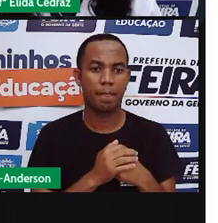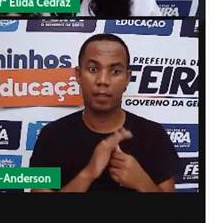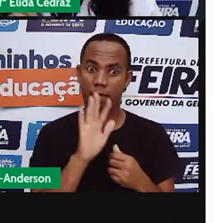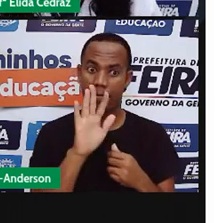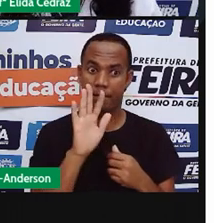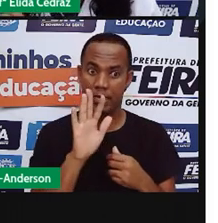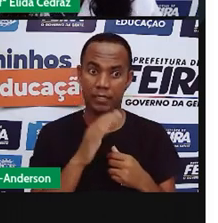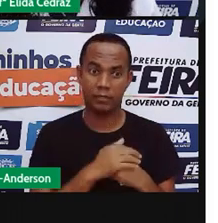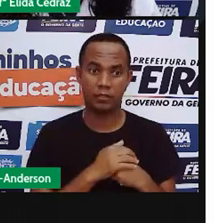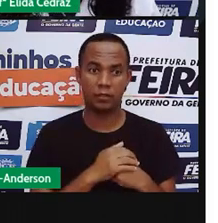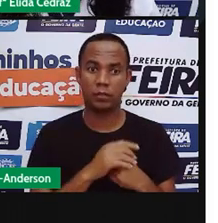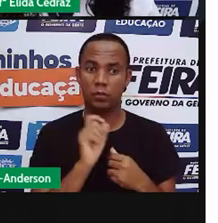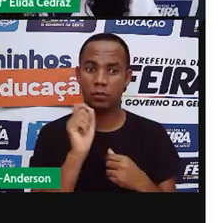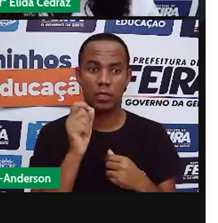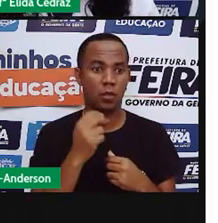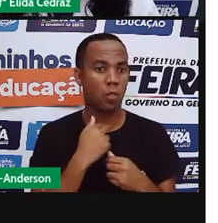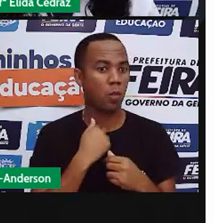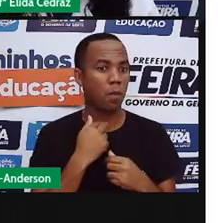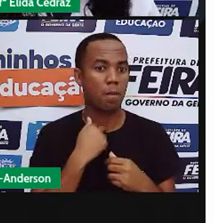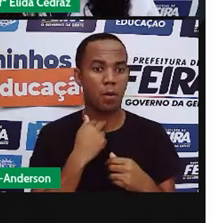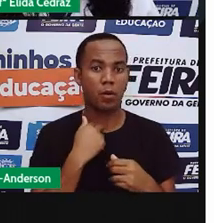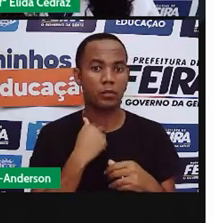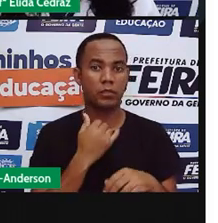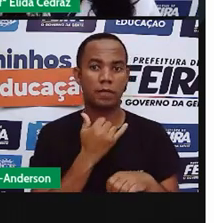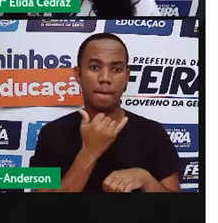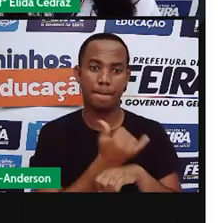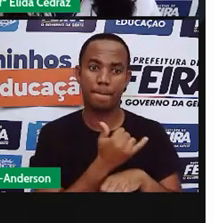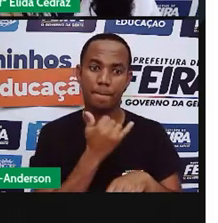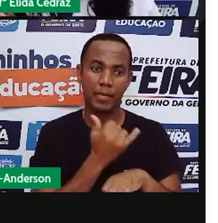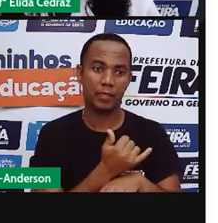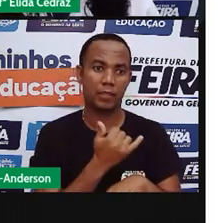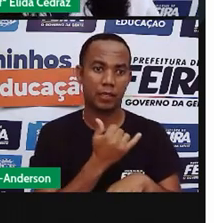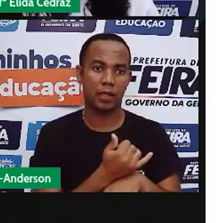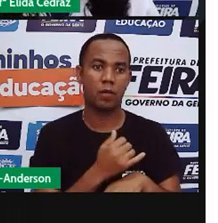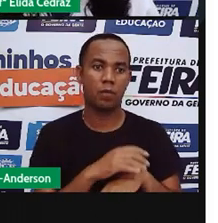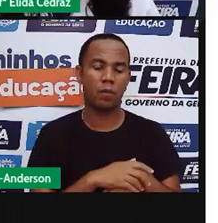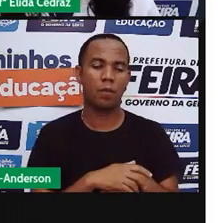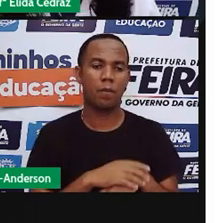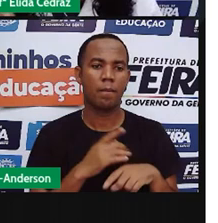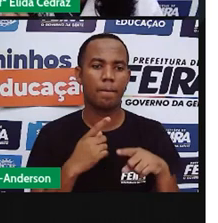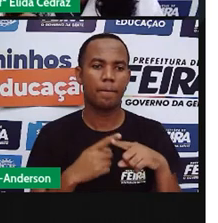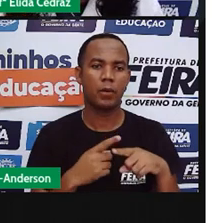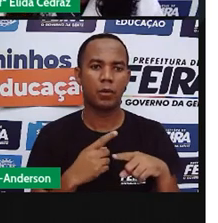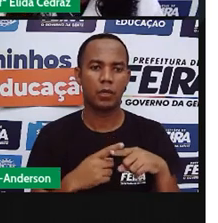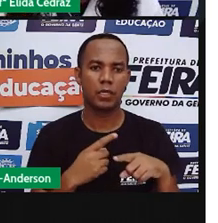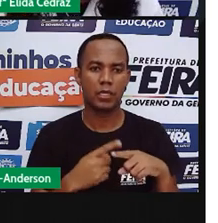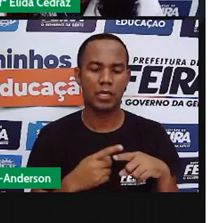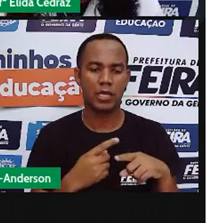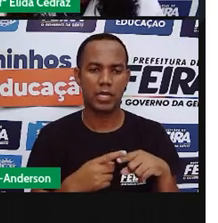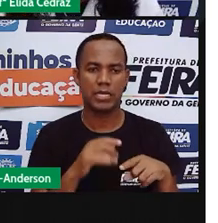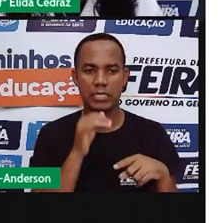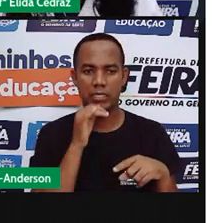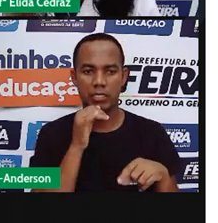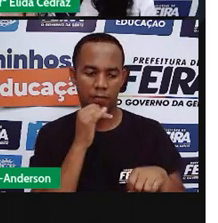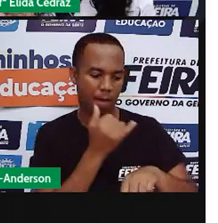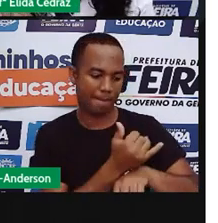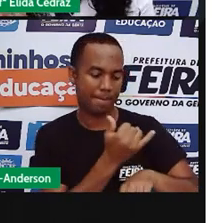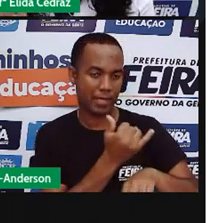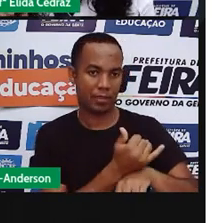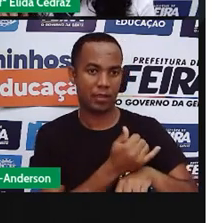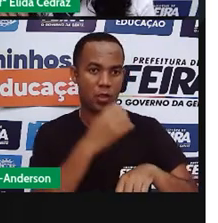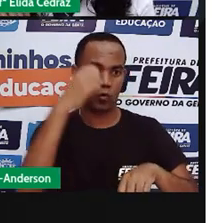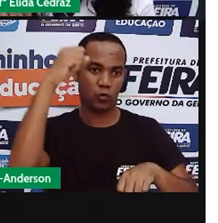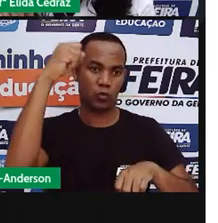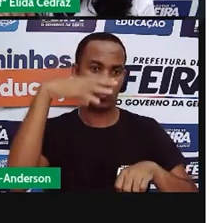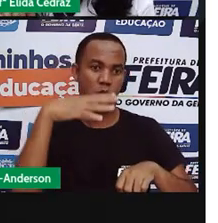uma coisa, não pode ser de metal, porque quando o metal fica exposto ao sol, ele esquenta e pode